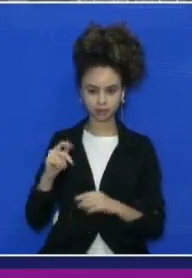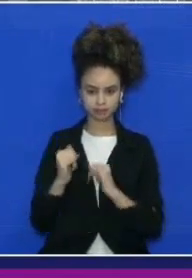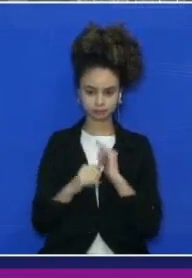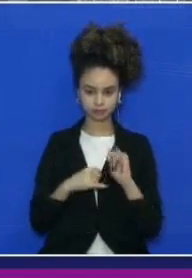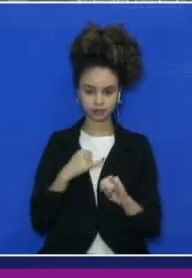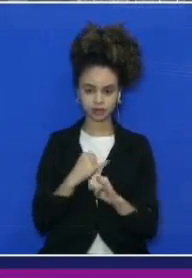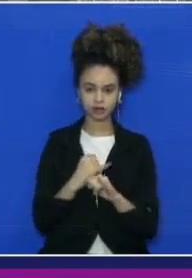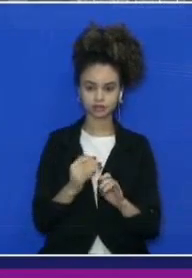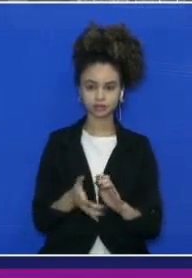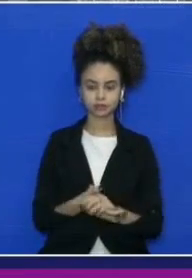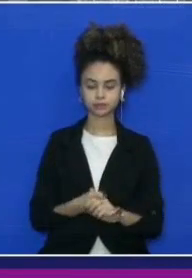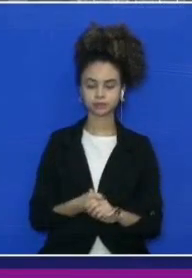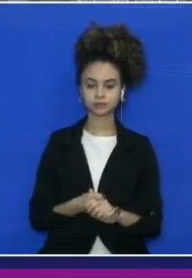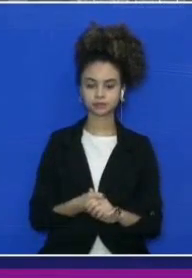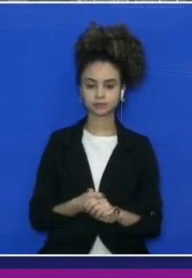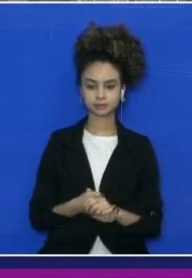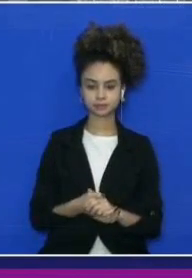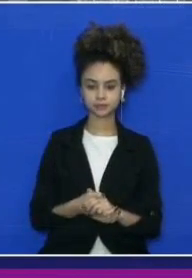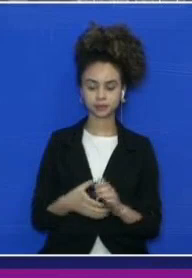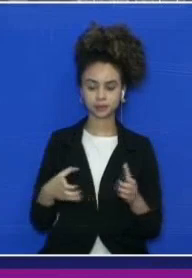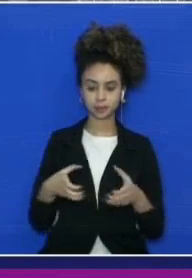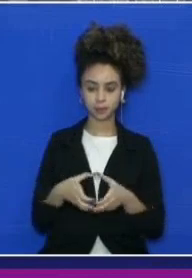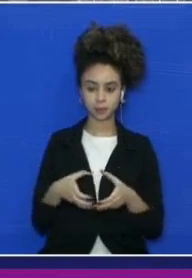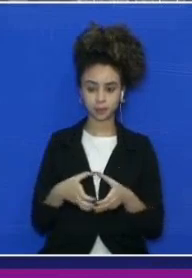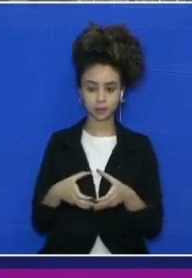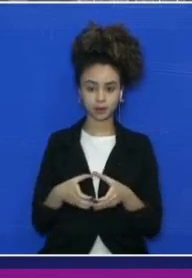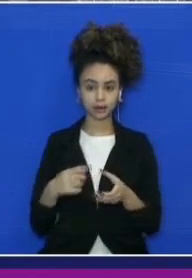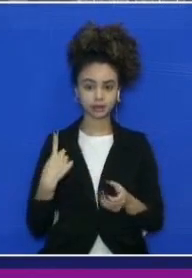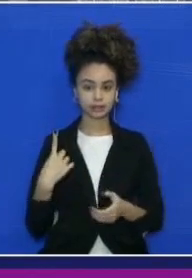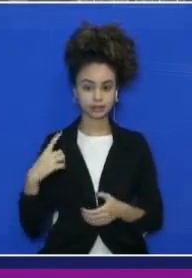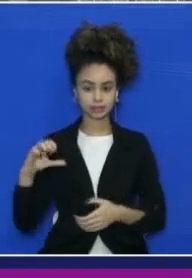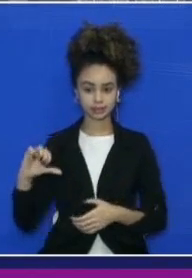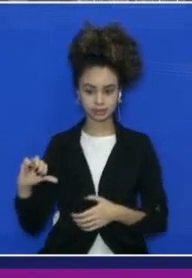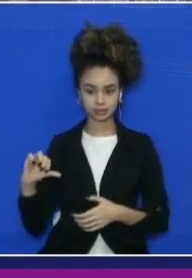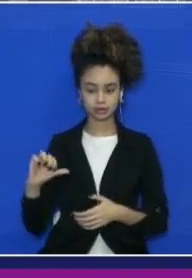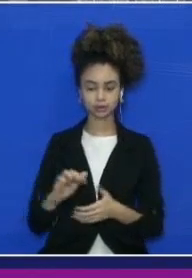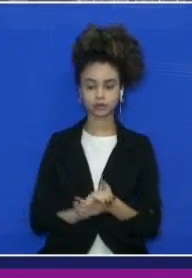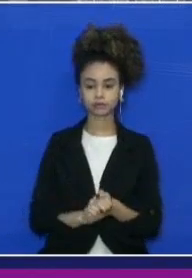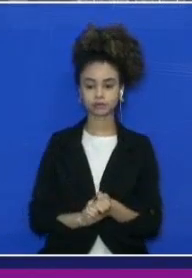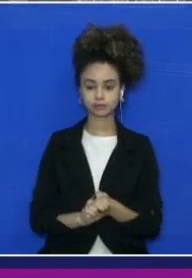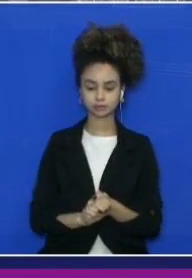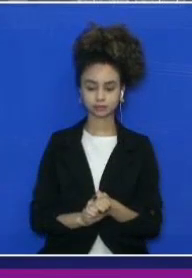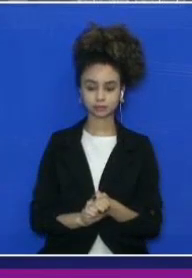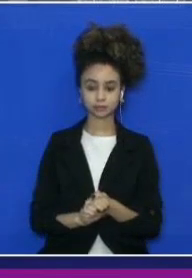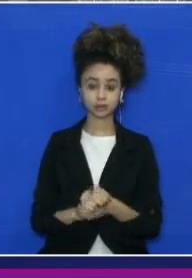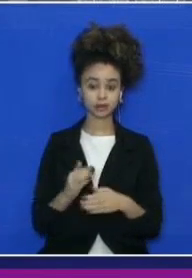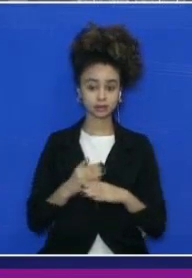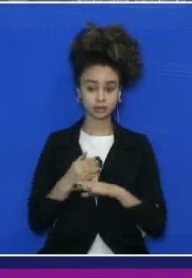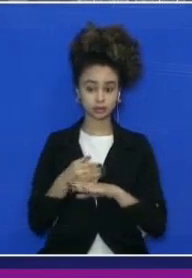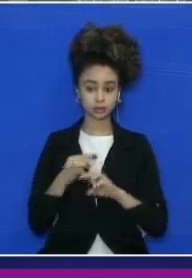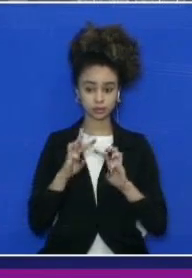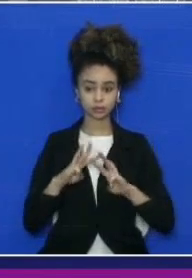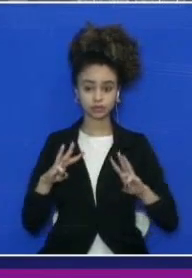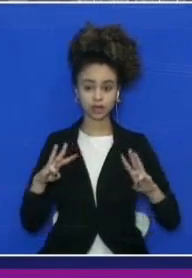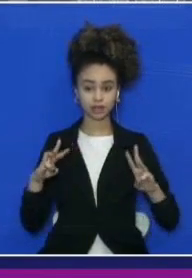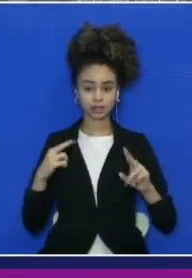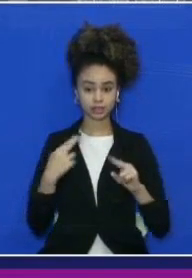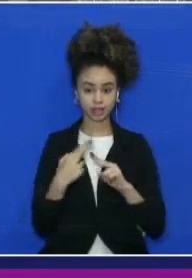Caixa. Mais uma bola sorteada, número 19, bola 19. Acesse